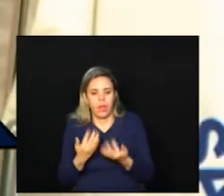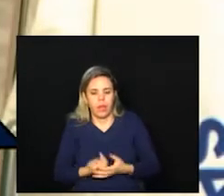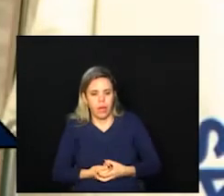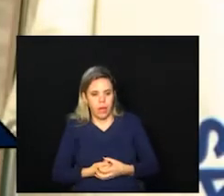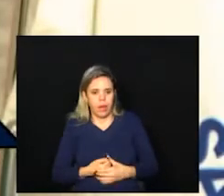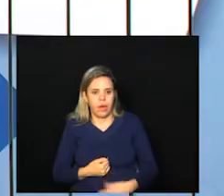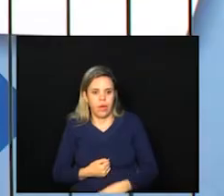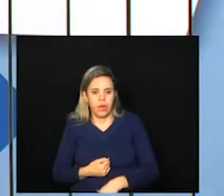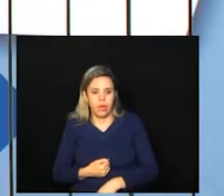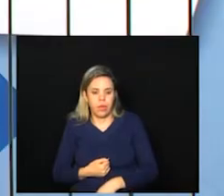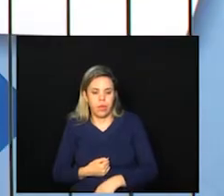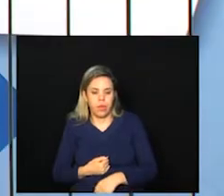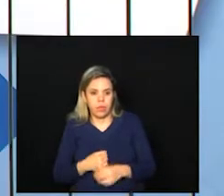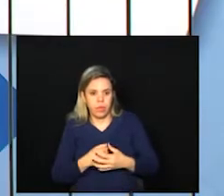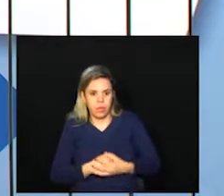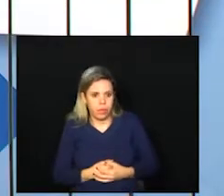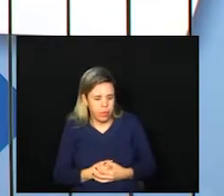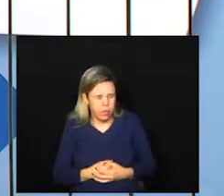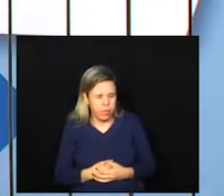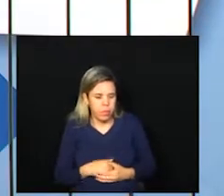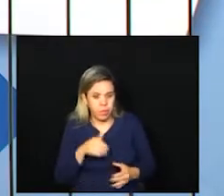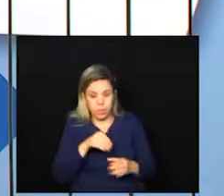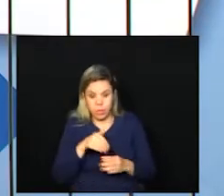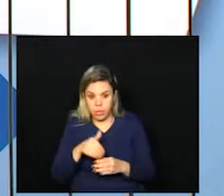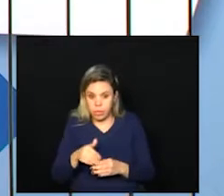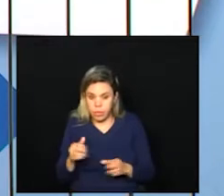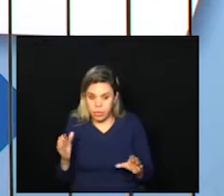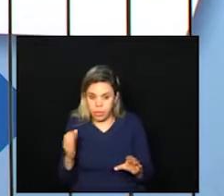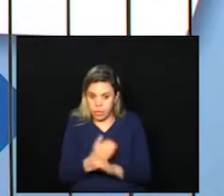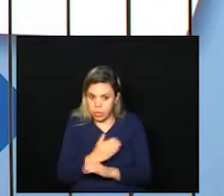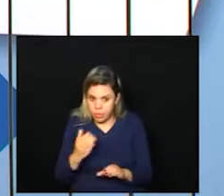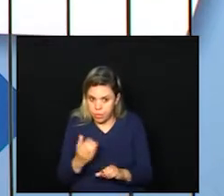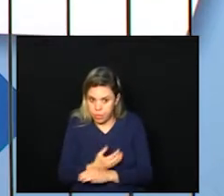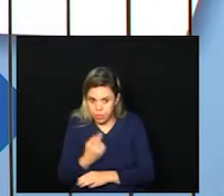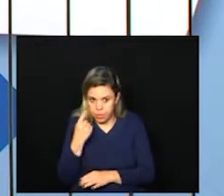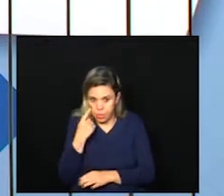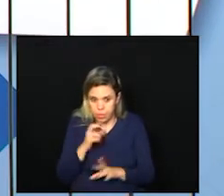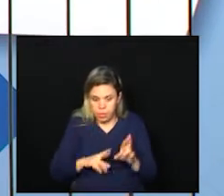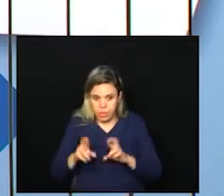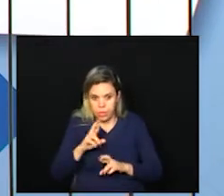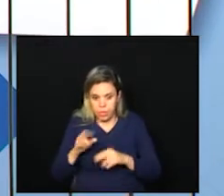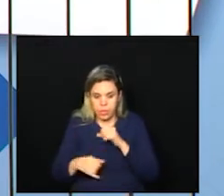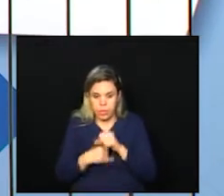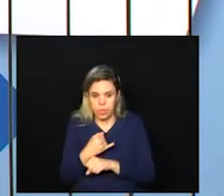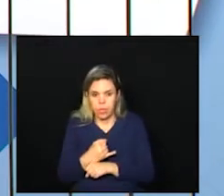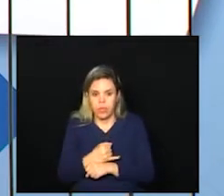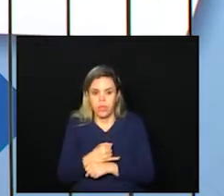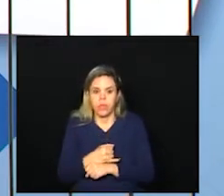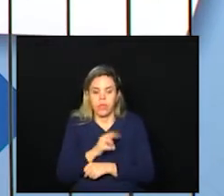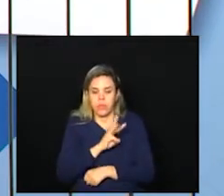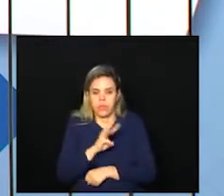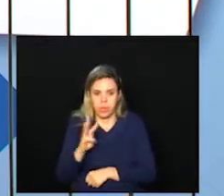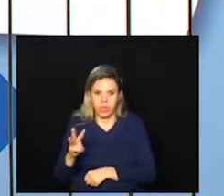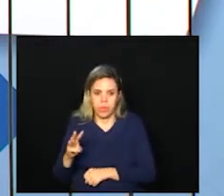familiar. A votação completa você pode conferir no site